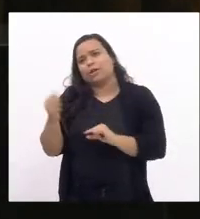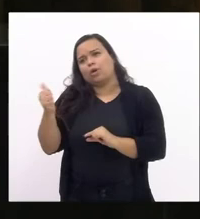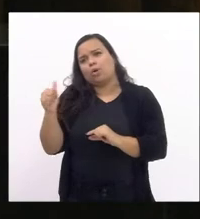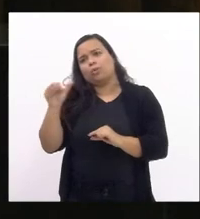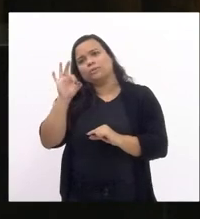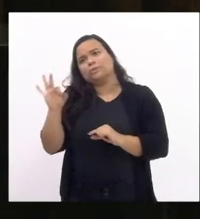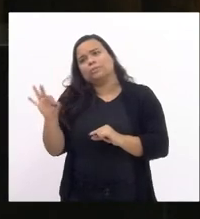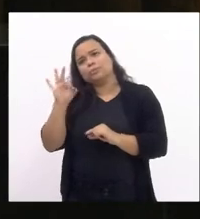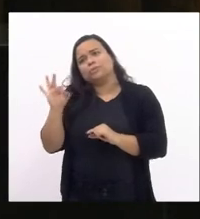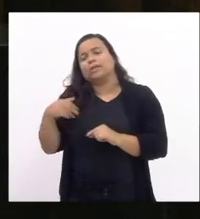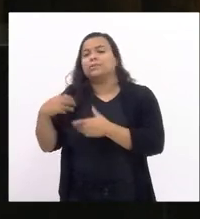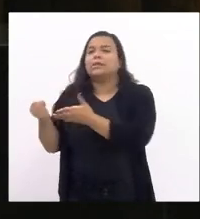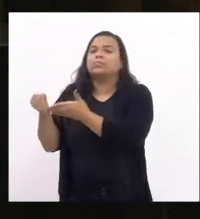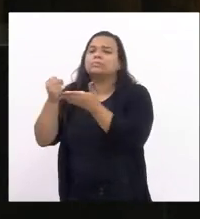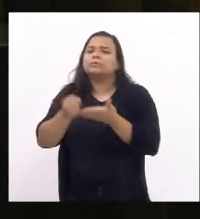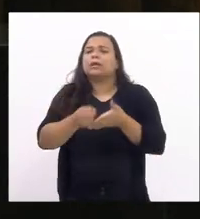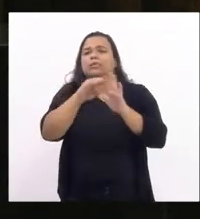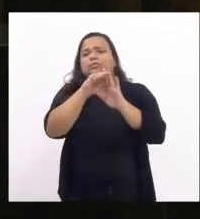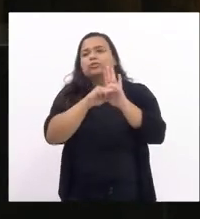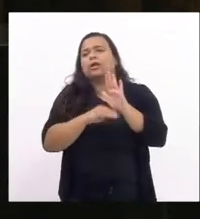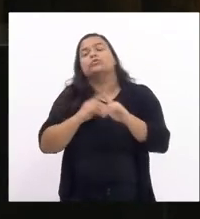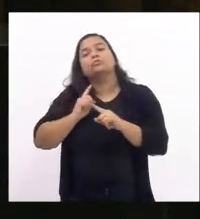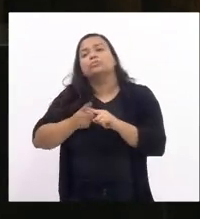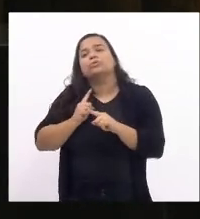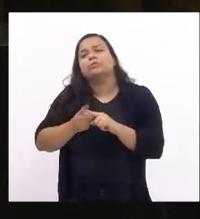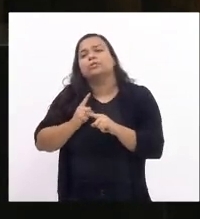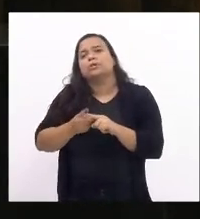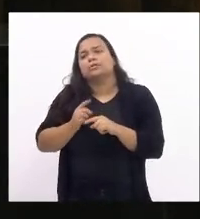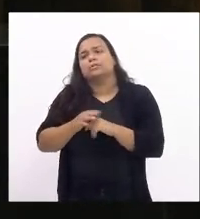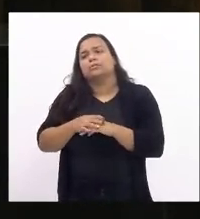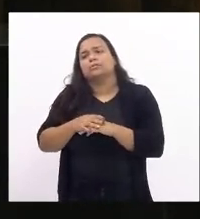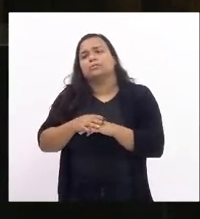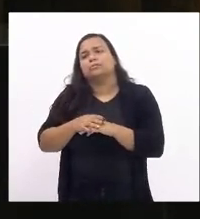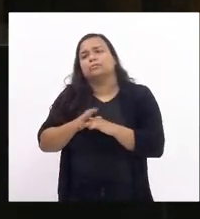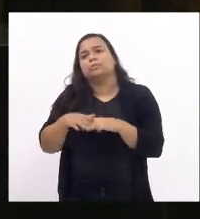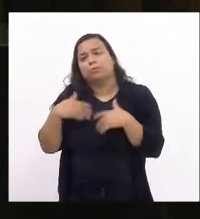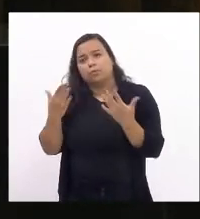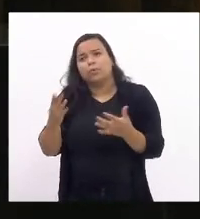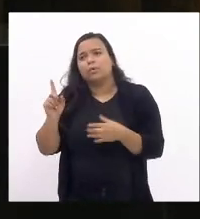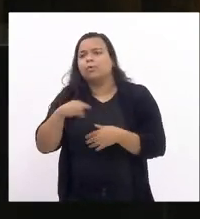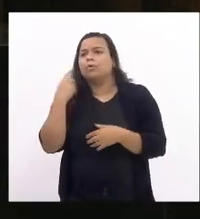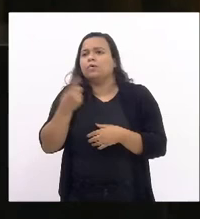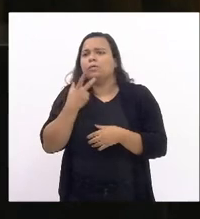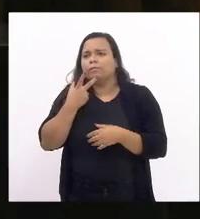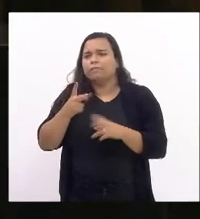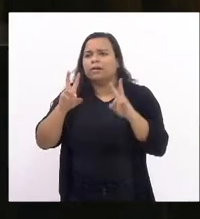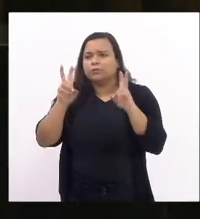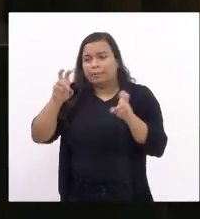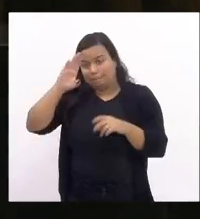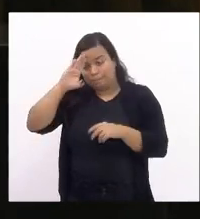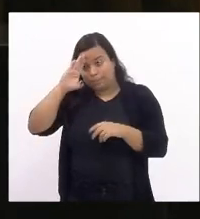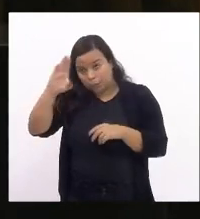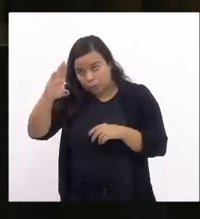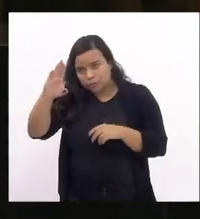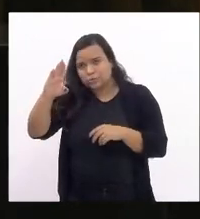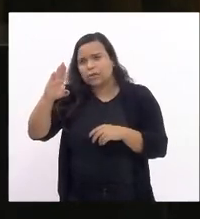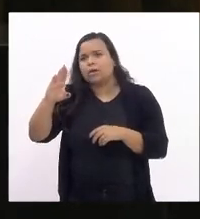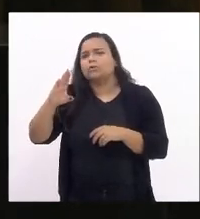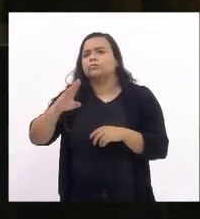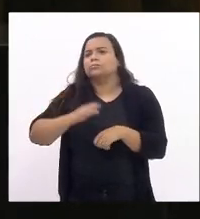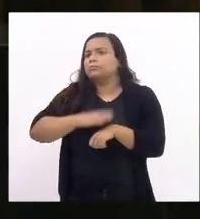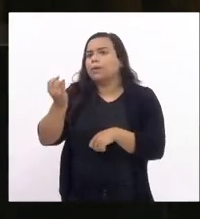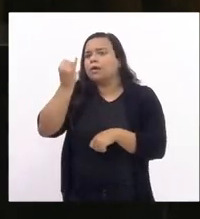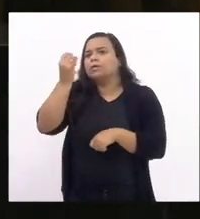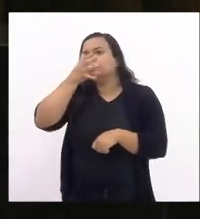11%. Eu estou trazendo esses dados, senhora presidenta, porque quando falamos de prioridade para salvar